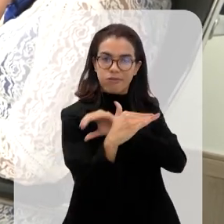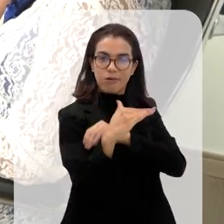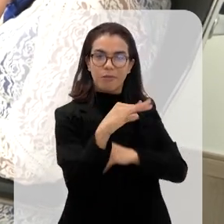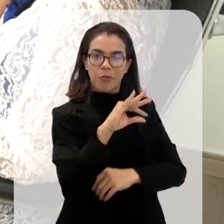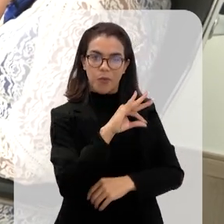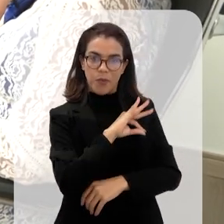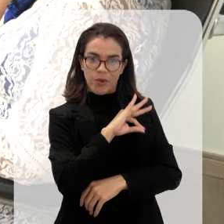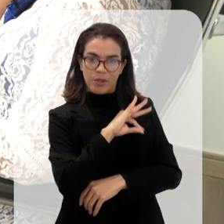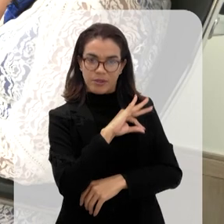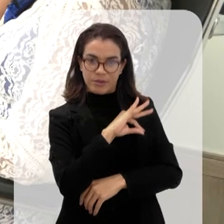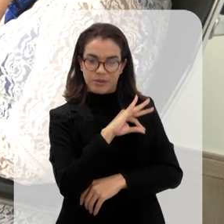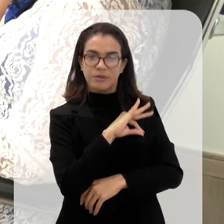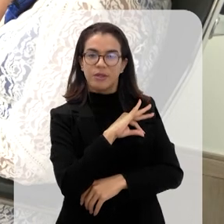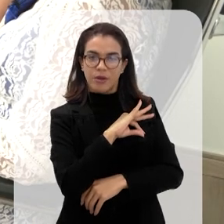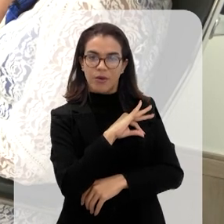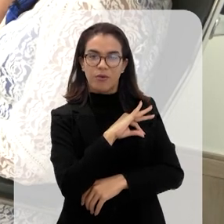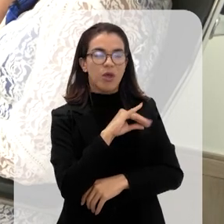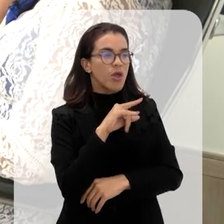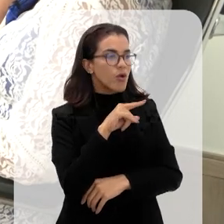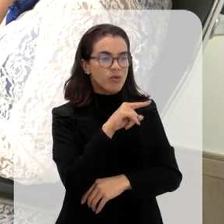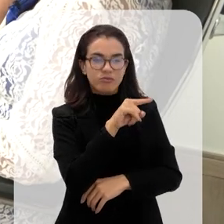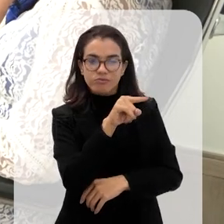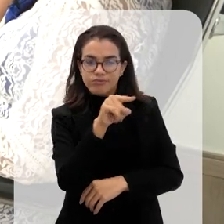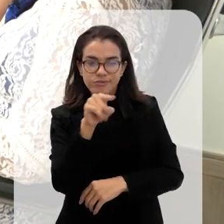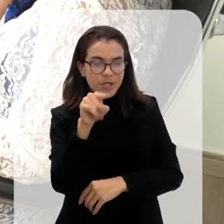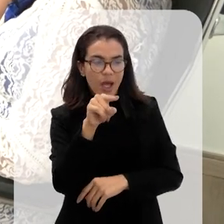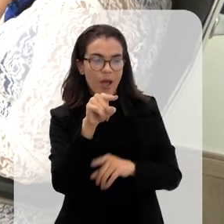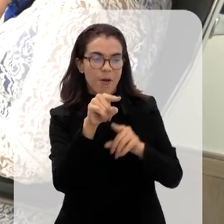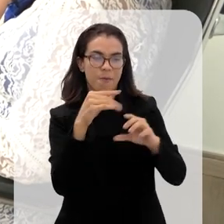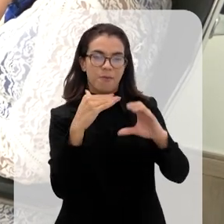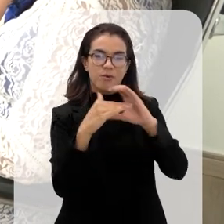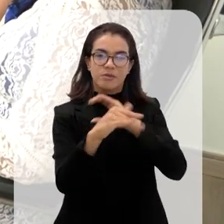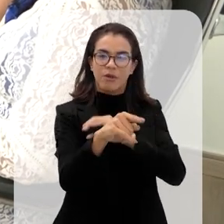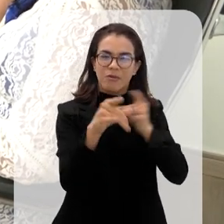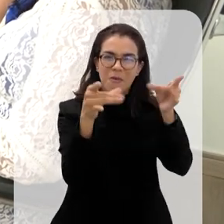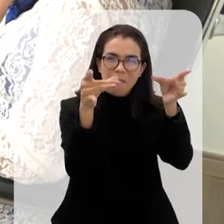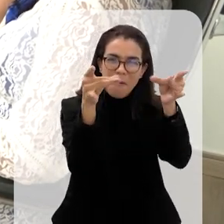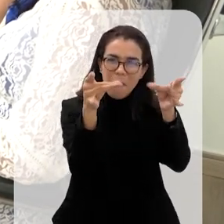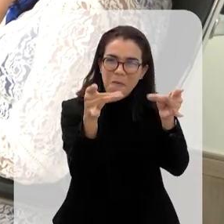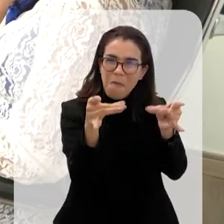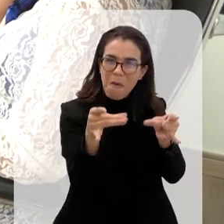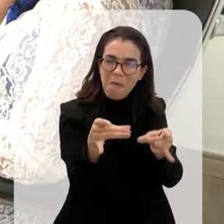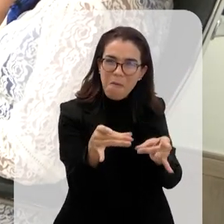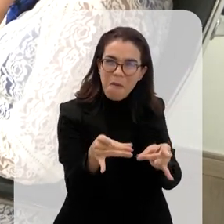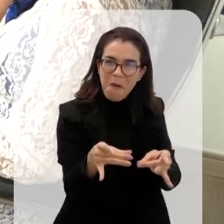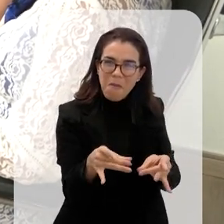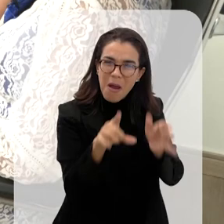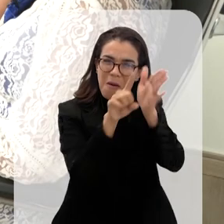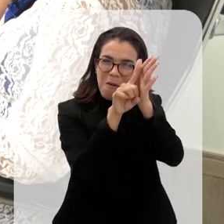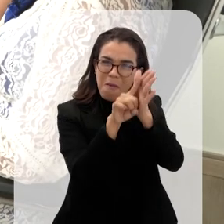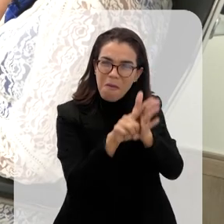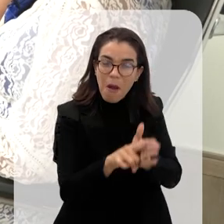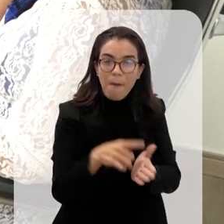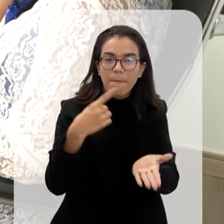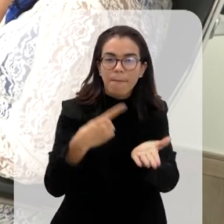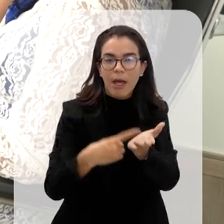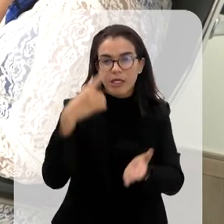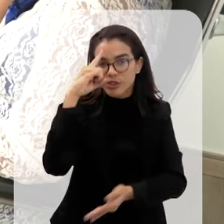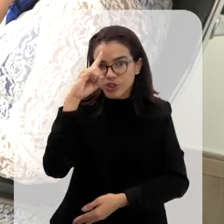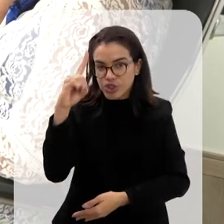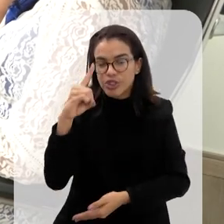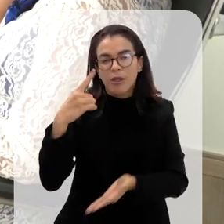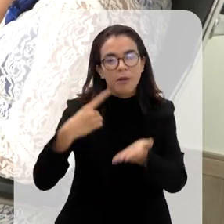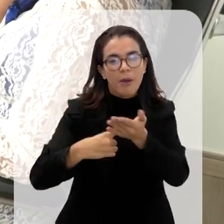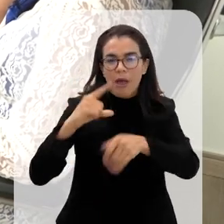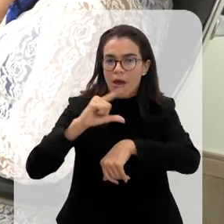despacha para um policial, né? Ela indica um policial para aquela oitiva minuciosa da mulher. E aí marca um dia,